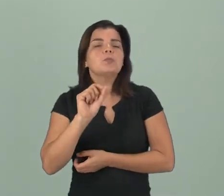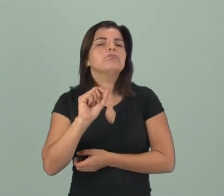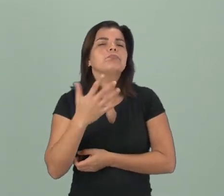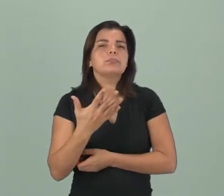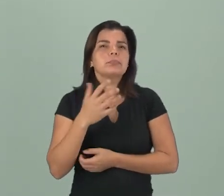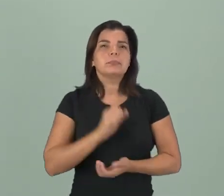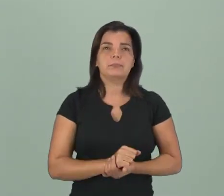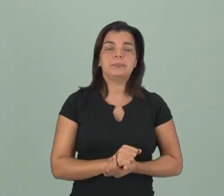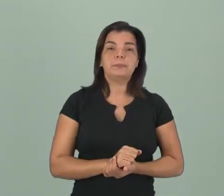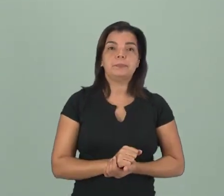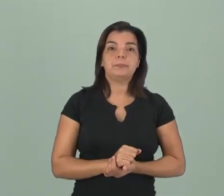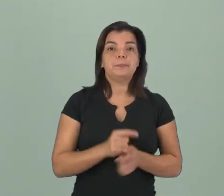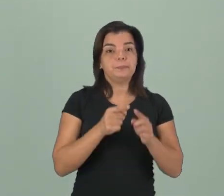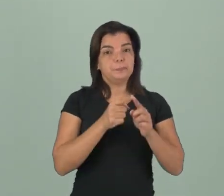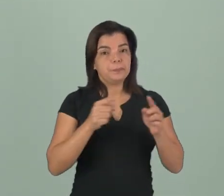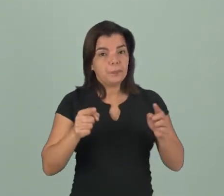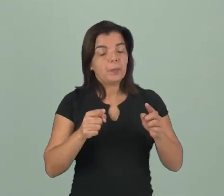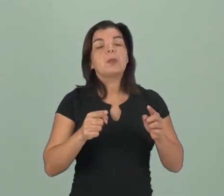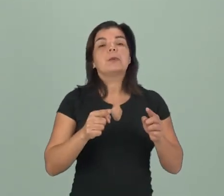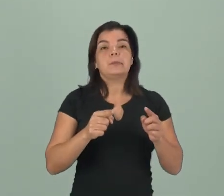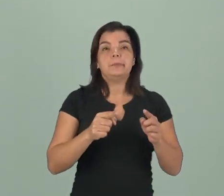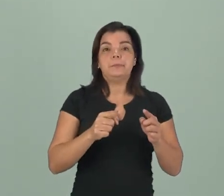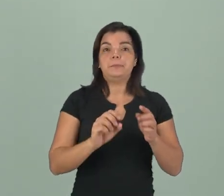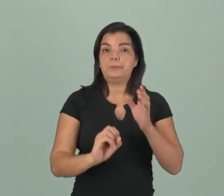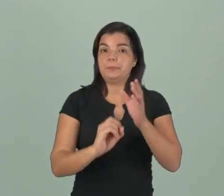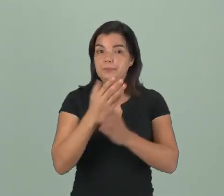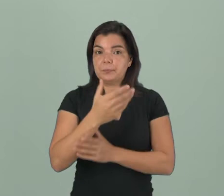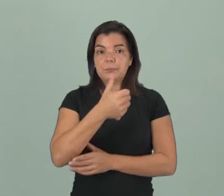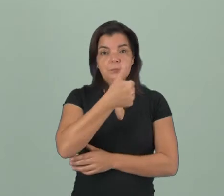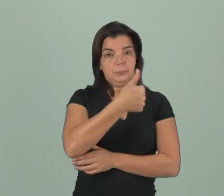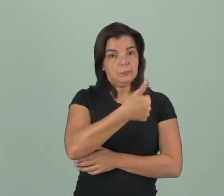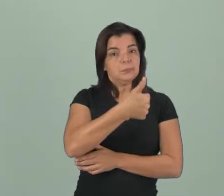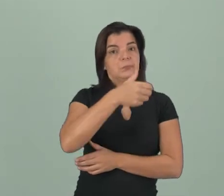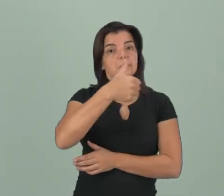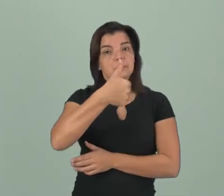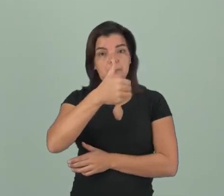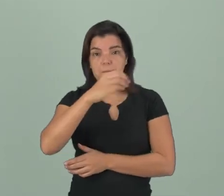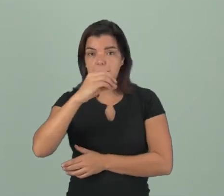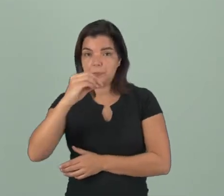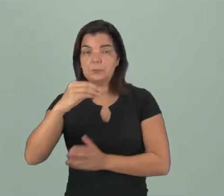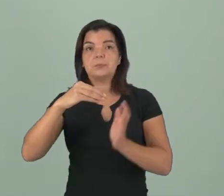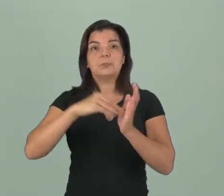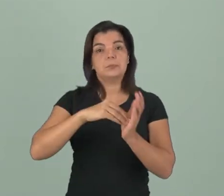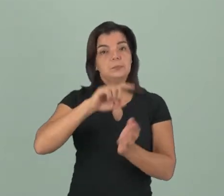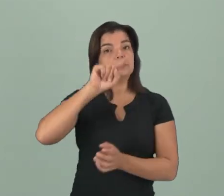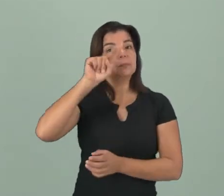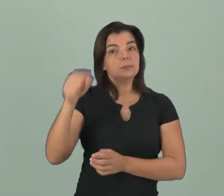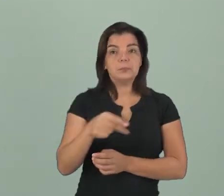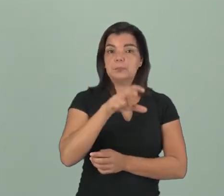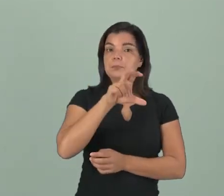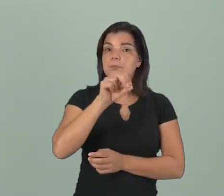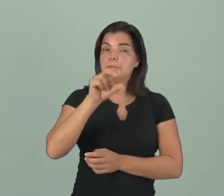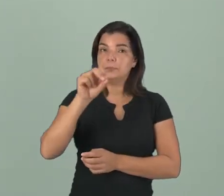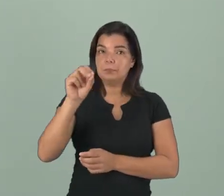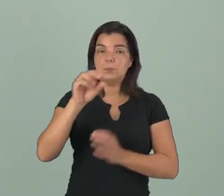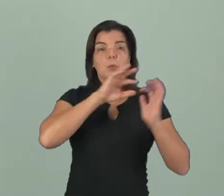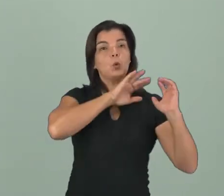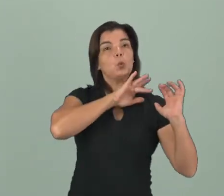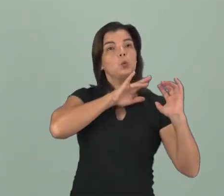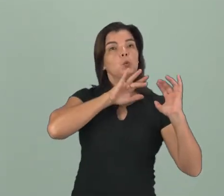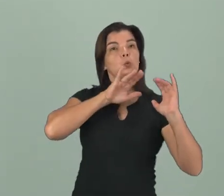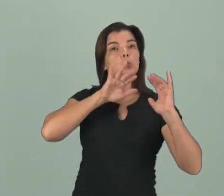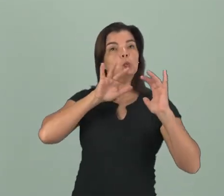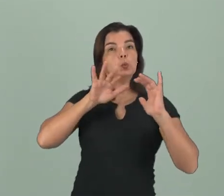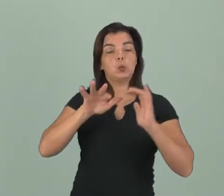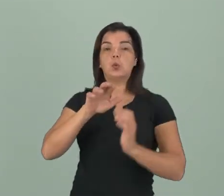aconteceu bom essa fase do inglês médio ela ocorreu de mil e cem a mil e quinhentos e ela foi marcada pela invasão